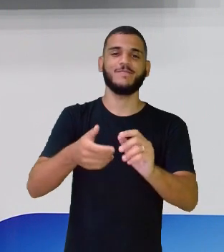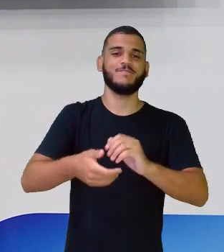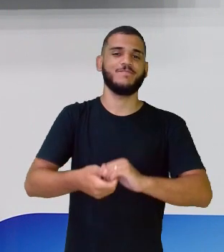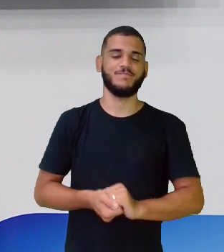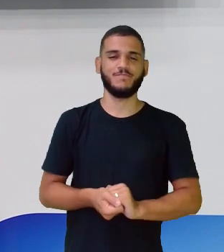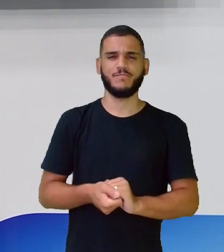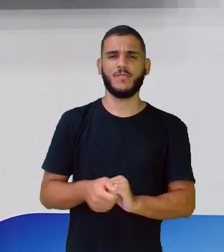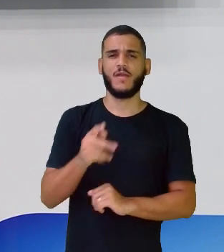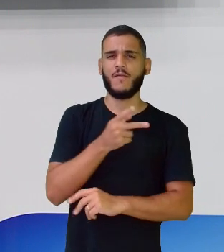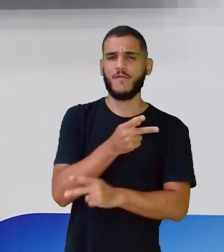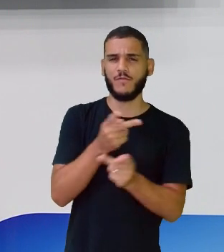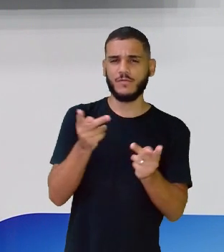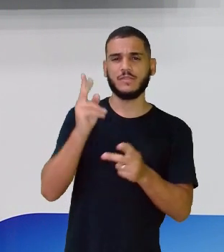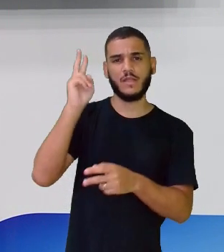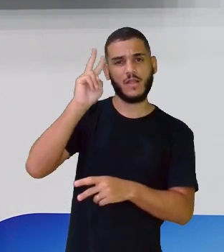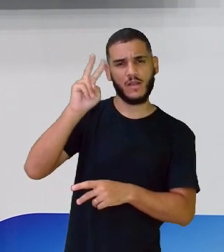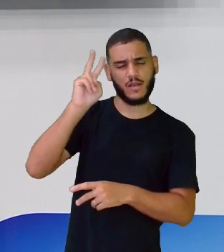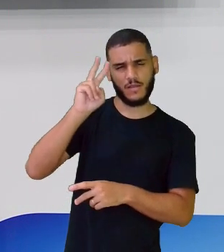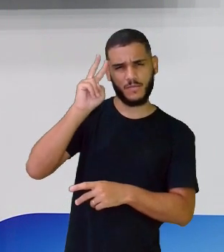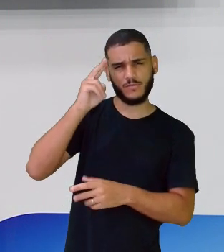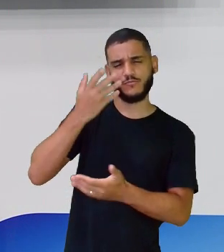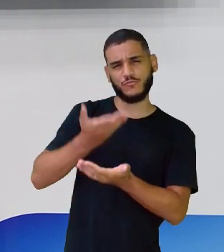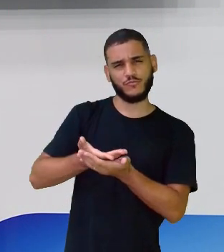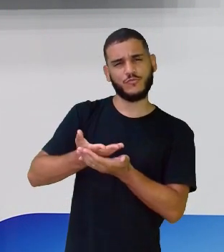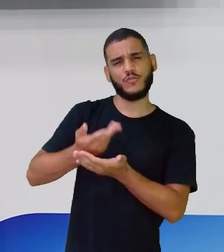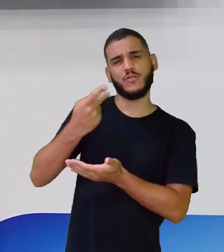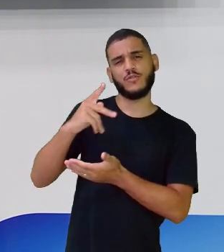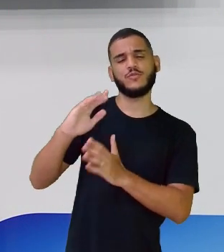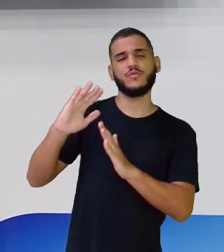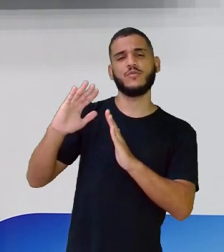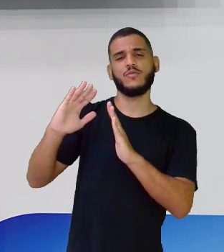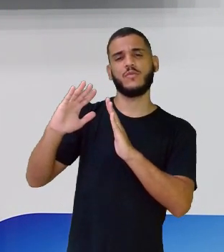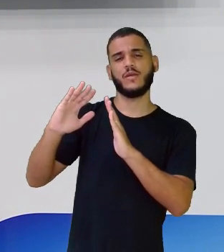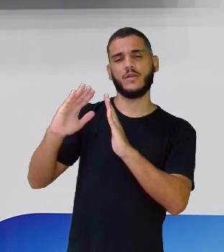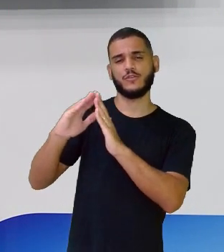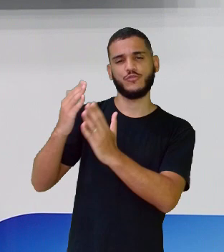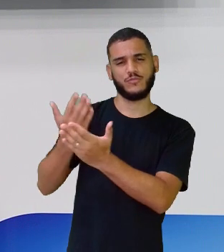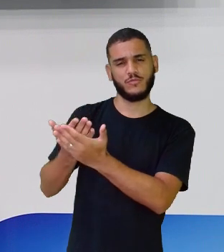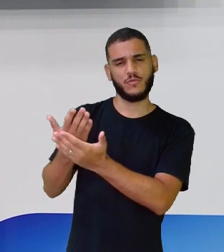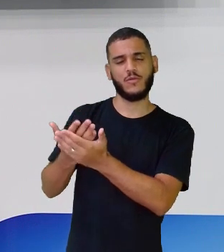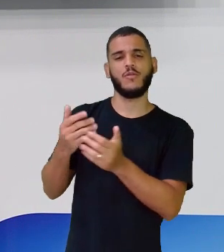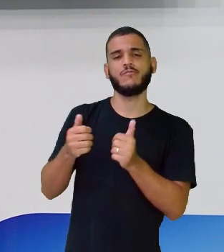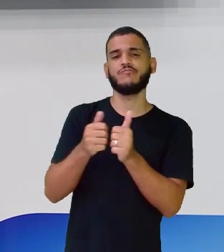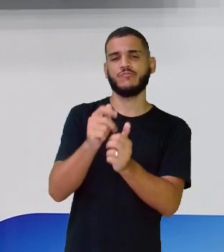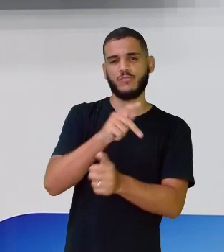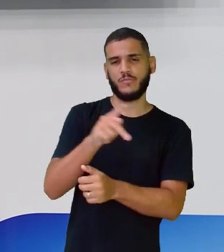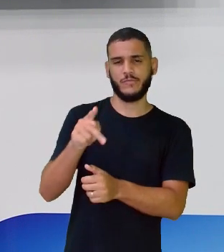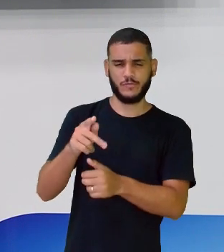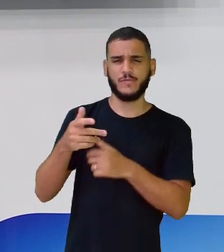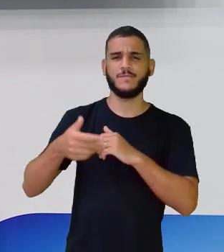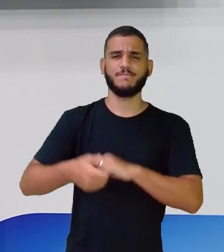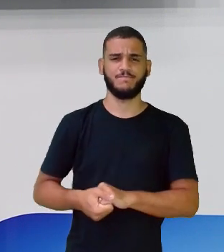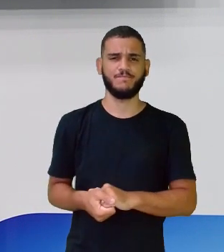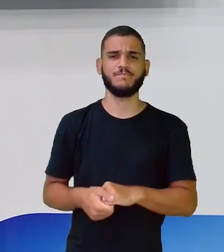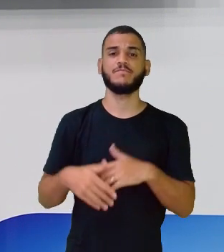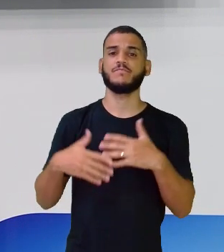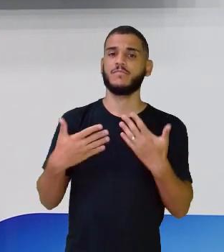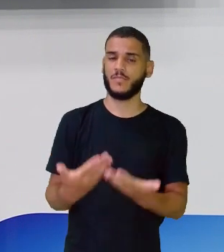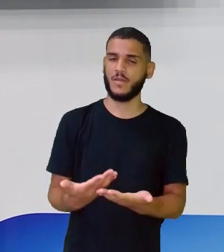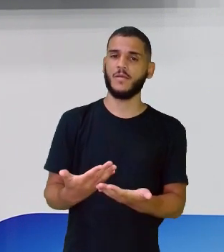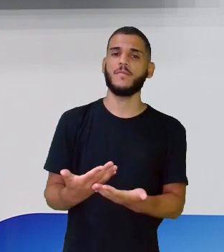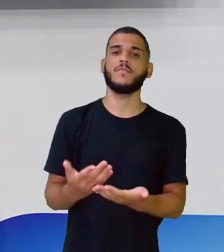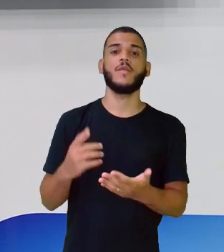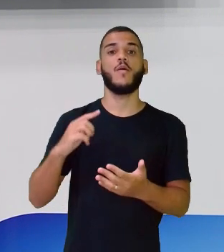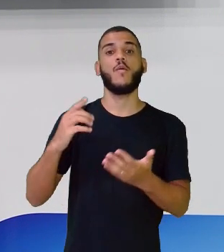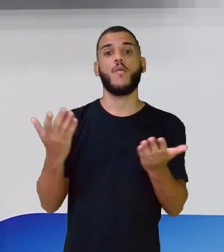biografia. Lembra desse tema? Já estudou aí na sua sala, com sua turma, com a sua professora na sua escola? Pois bem, hoje a gente